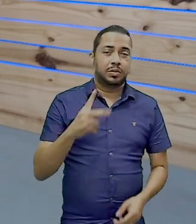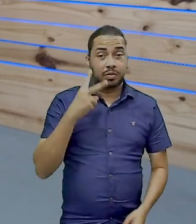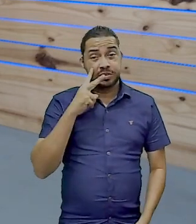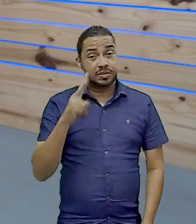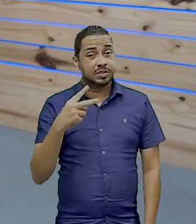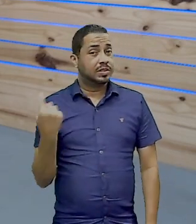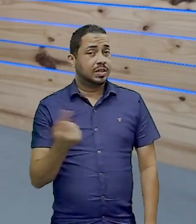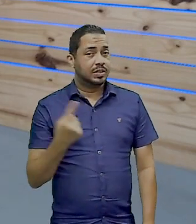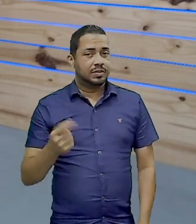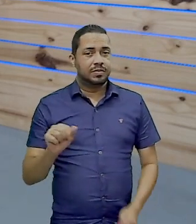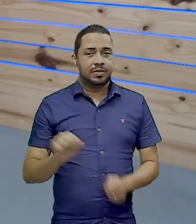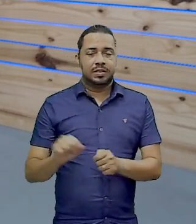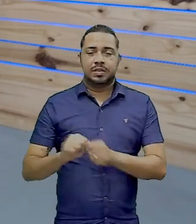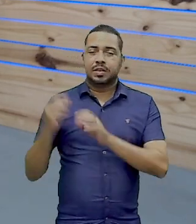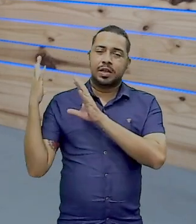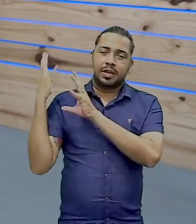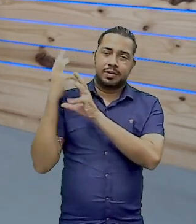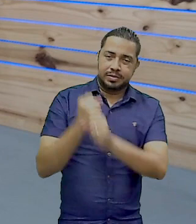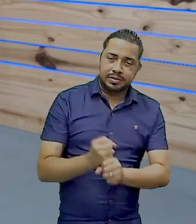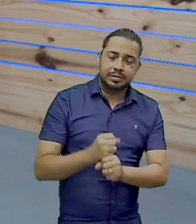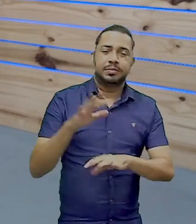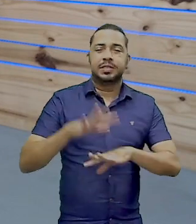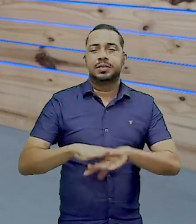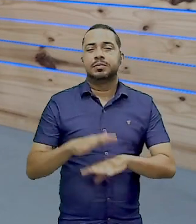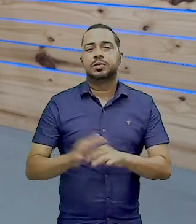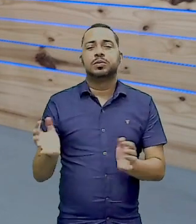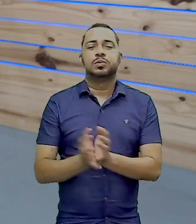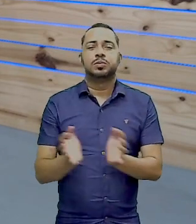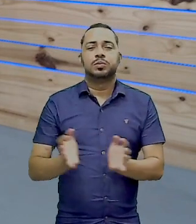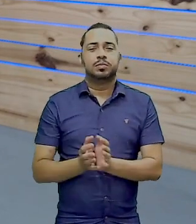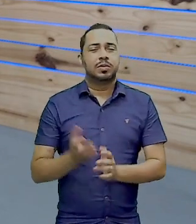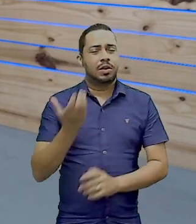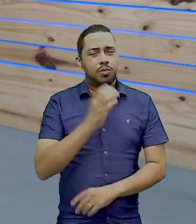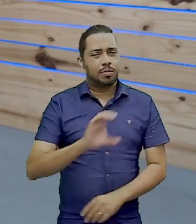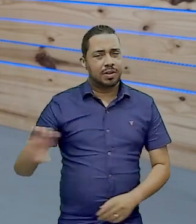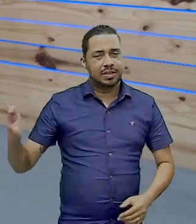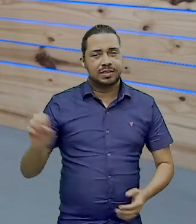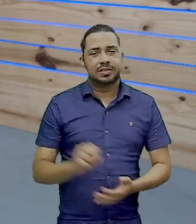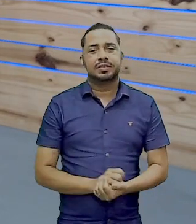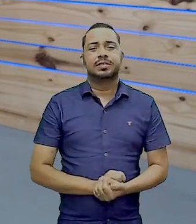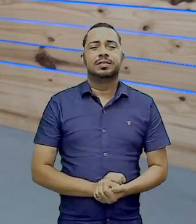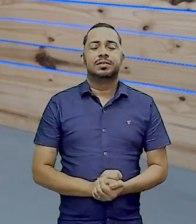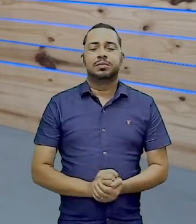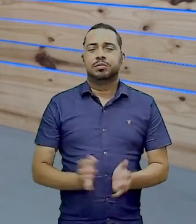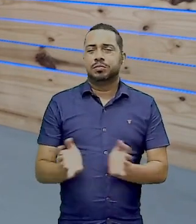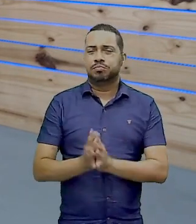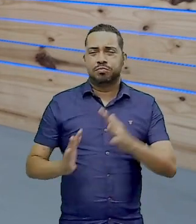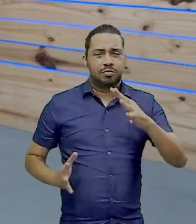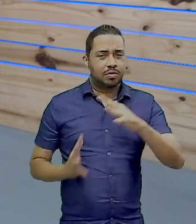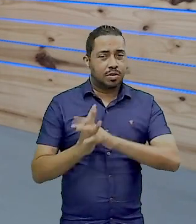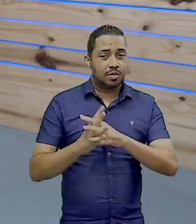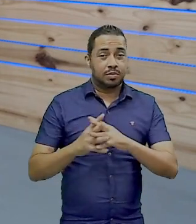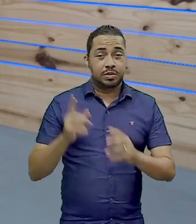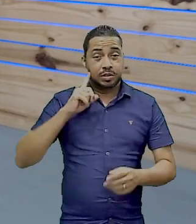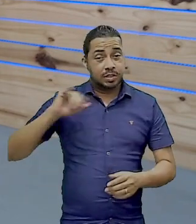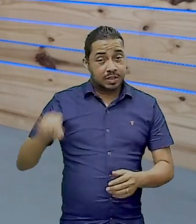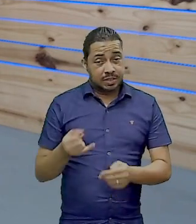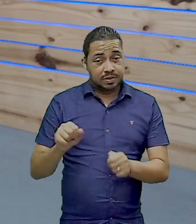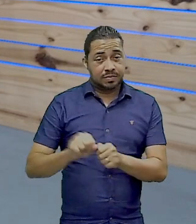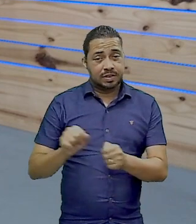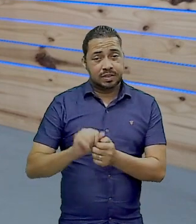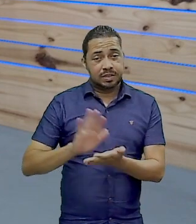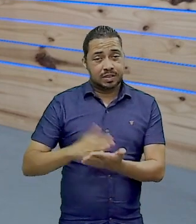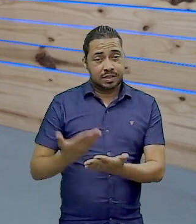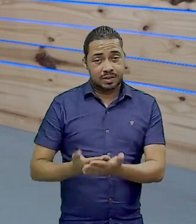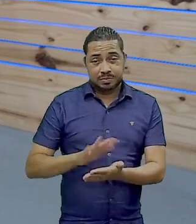assistem aí fazendo revisão de matemática. Nossa equipe de hoje está completa, equipe top. Jefferson fazendo a transcrição